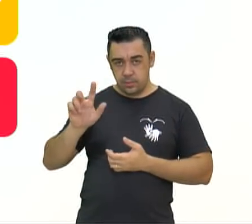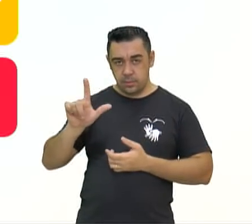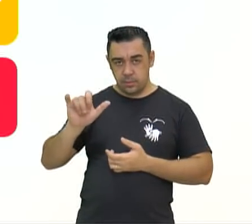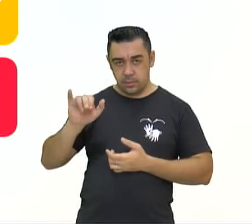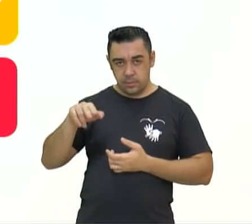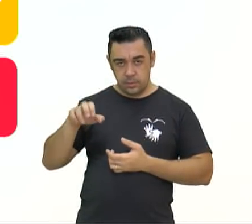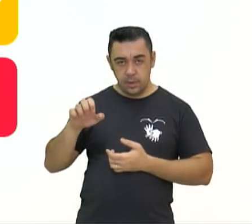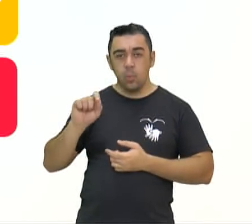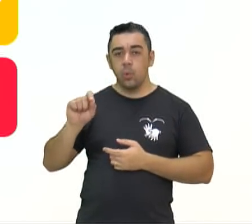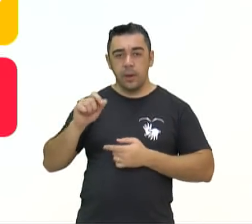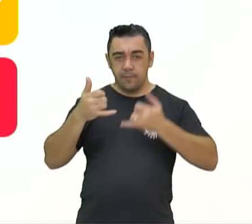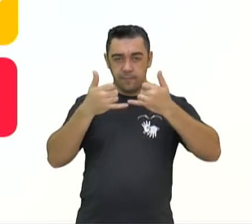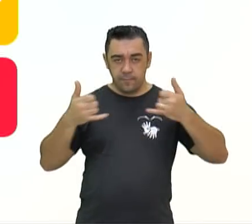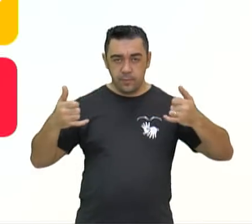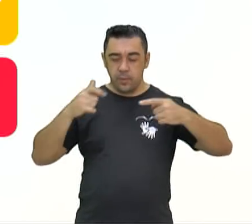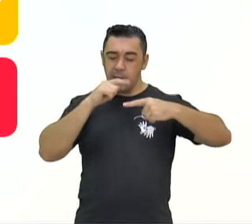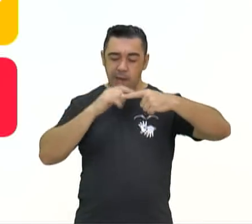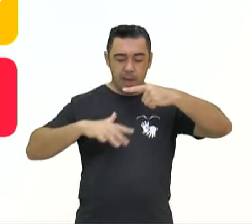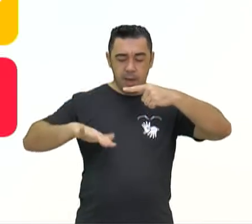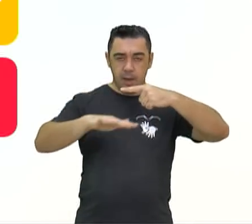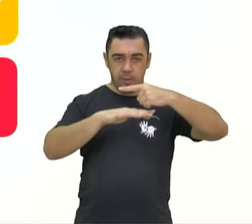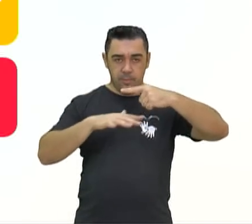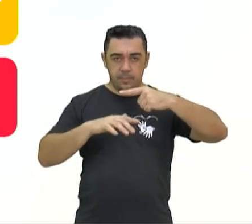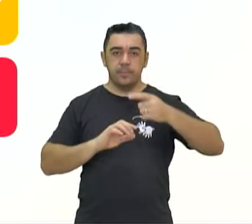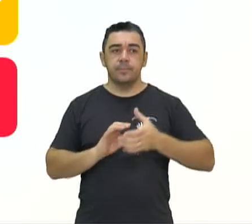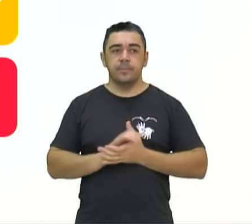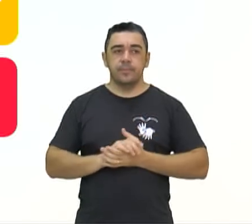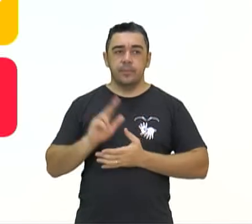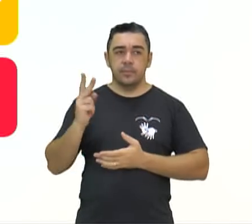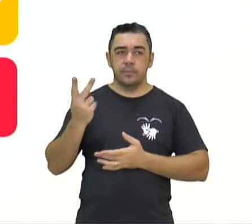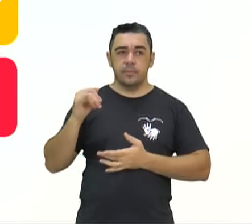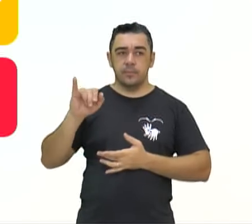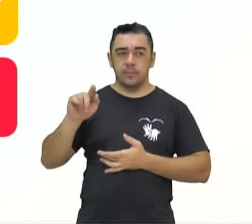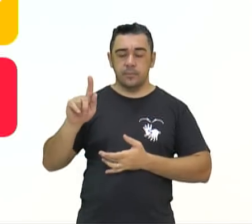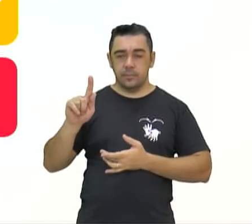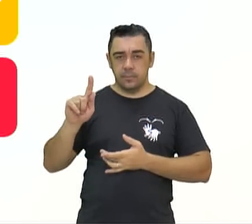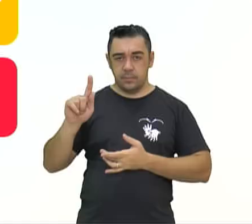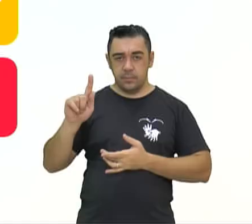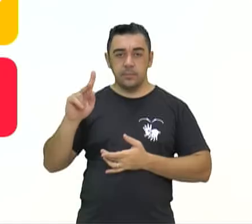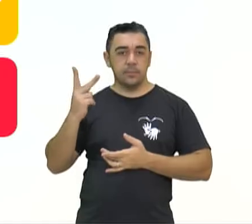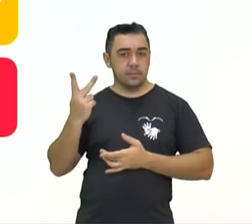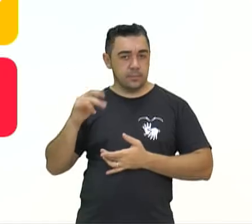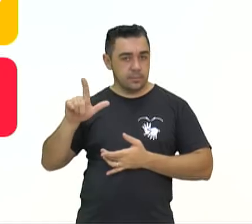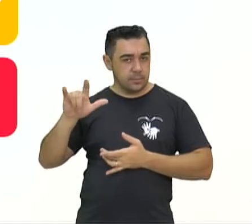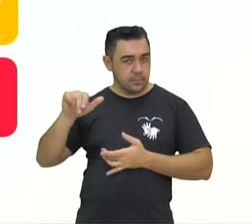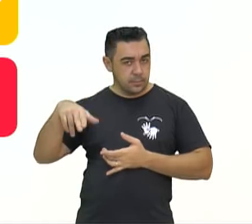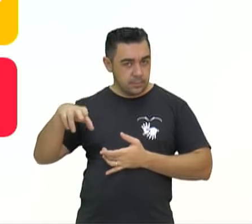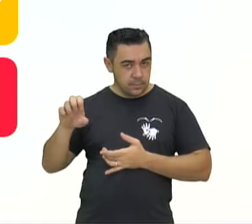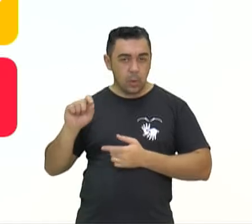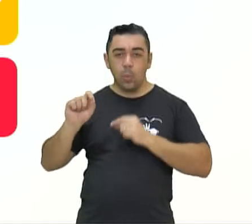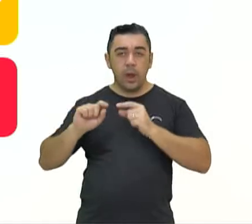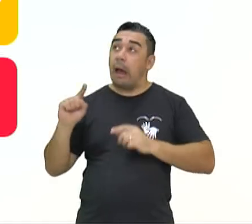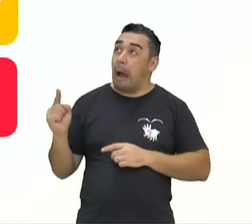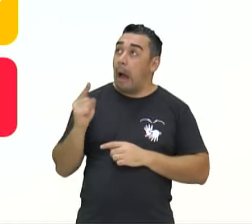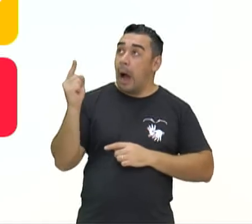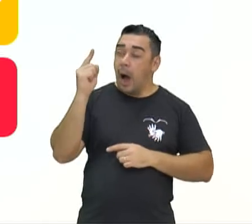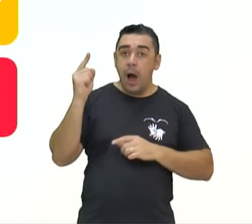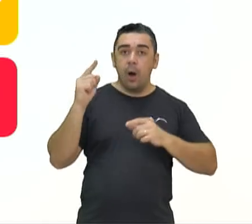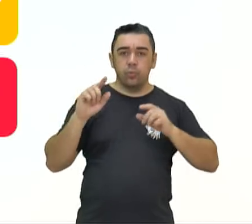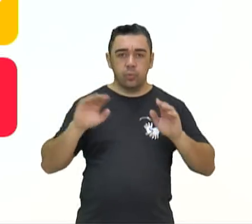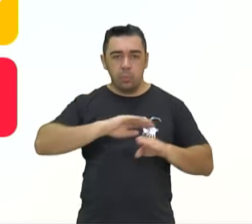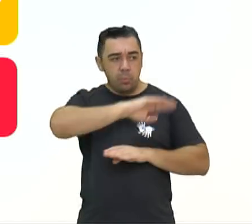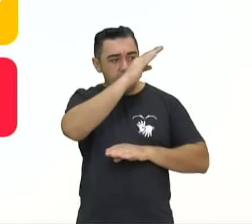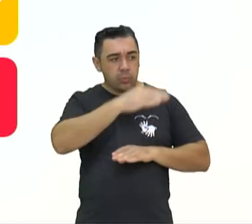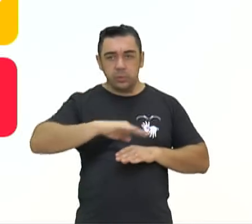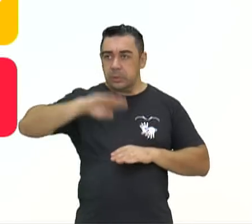slackline sobre a água, highline, que é o slackline em grandes alturas, trickline, que